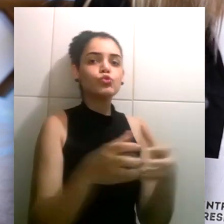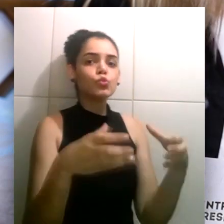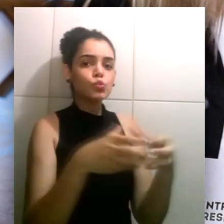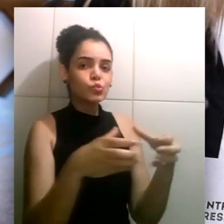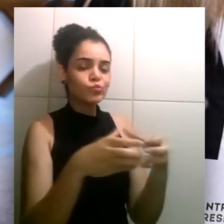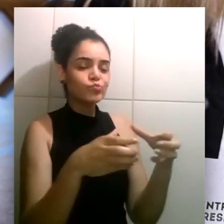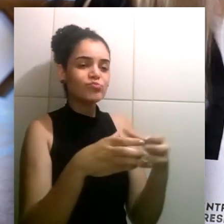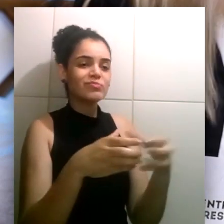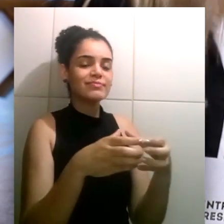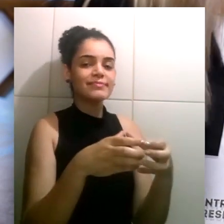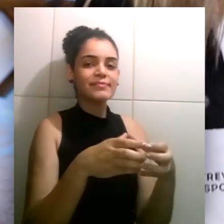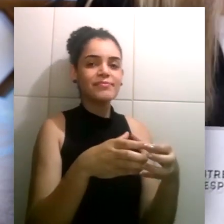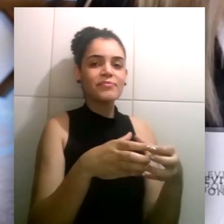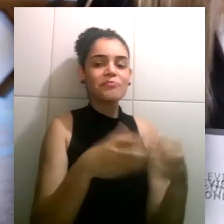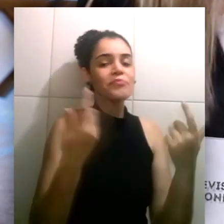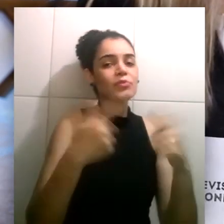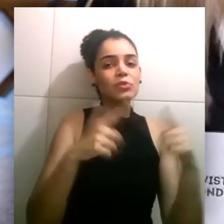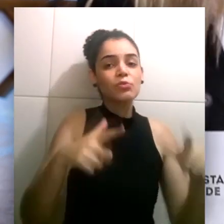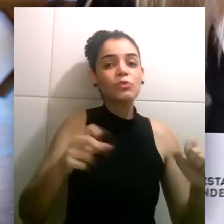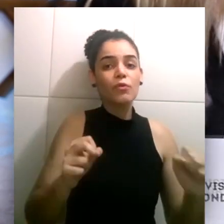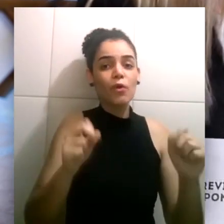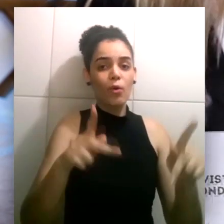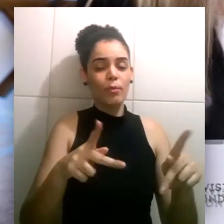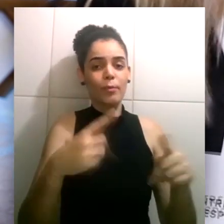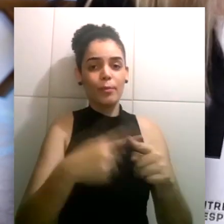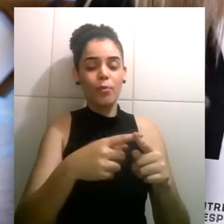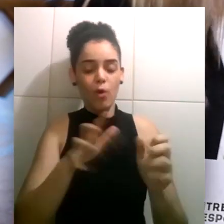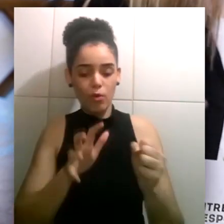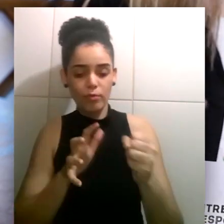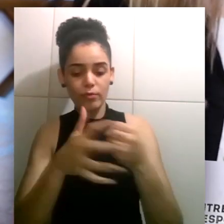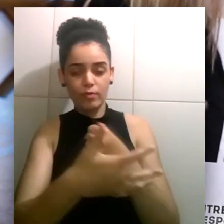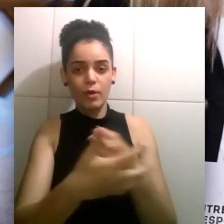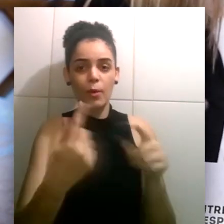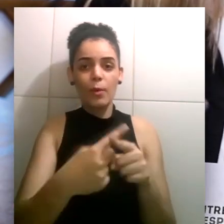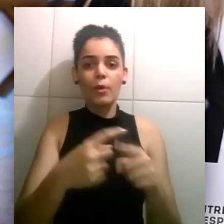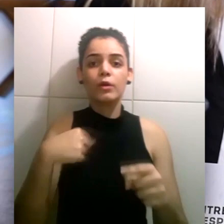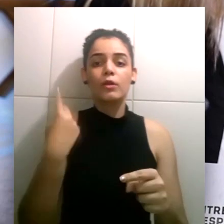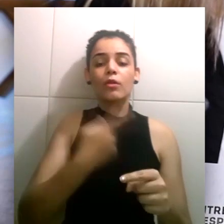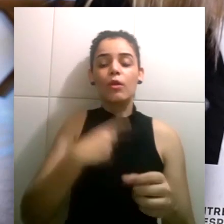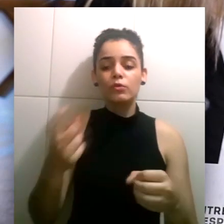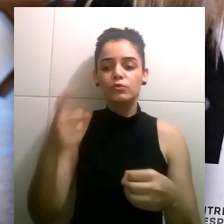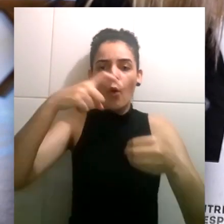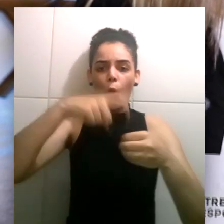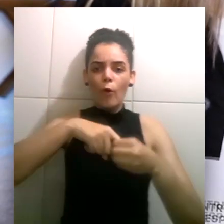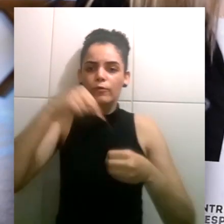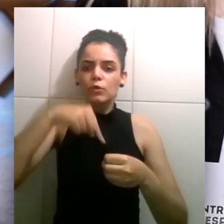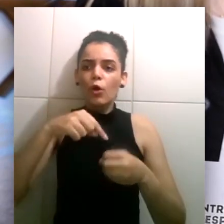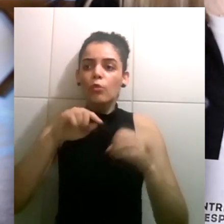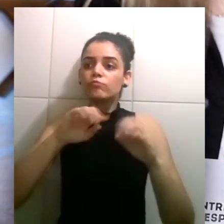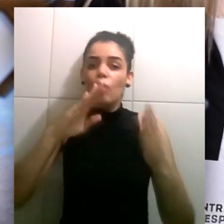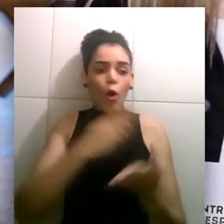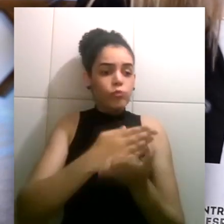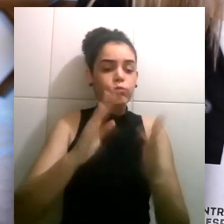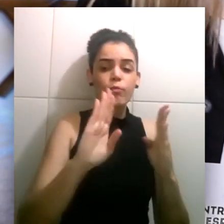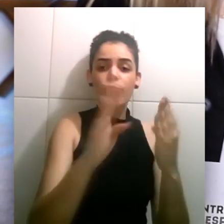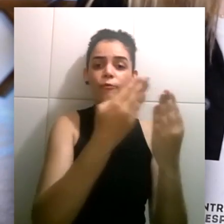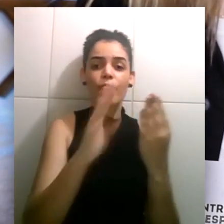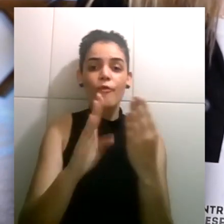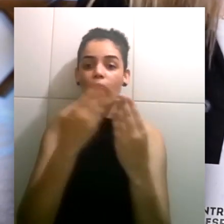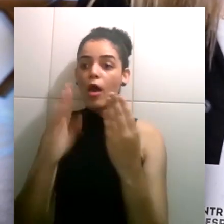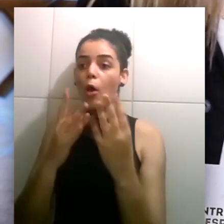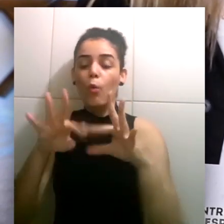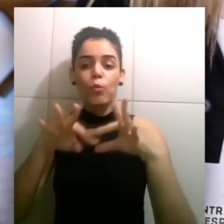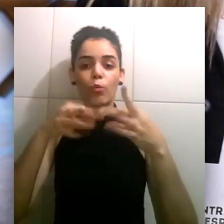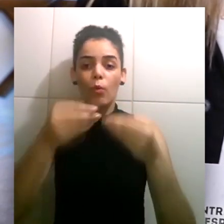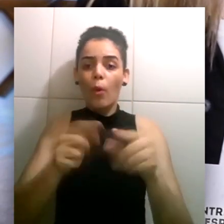de pessoas. Sim. Eu acho que foi não teve mais como. Não teve mais como. Logo depois, quando a gente voltou pra cá, já começou a fechar